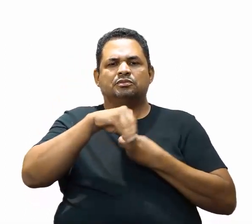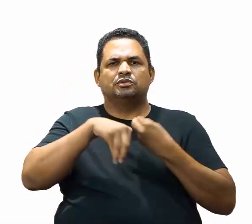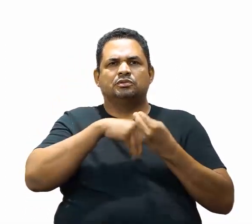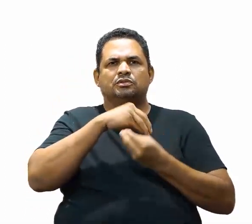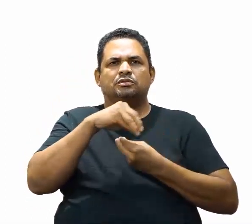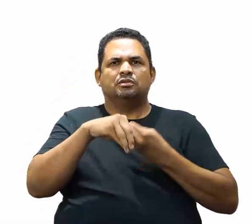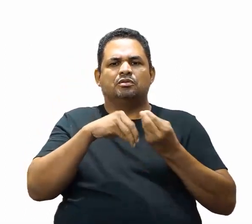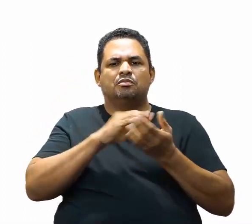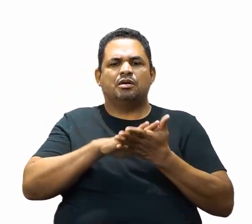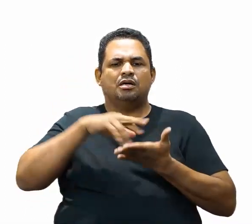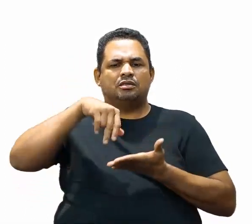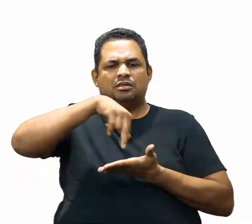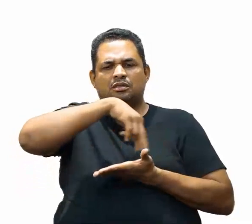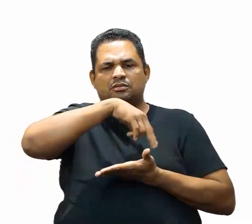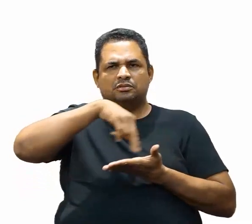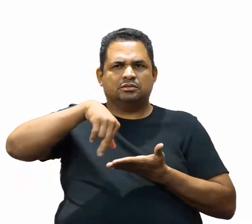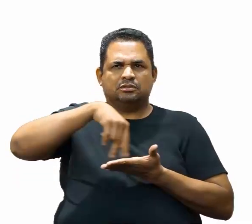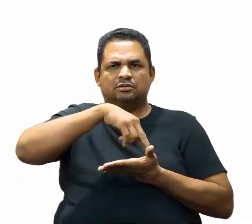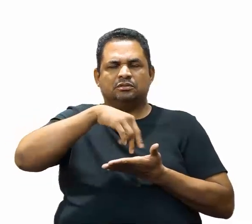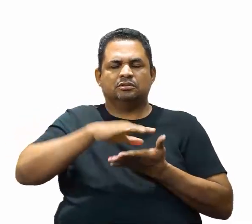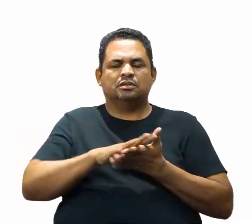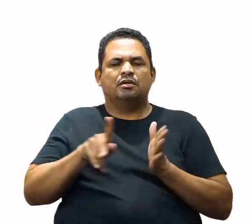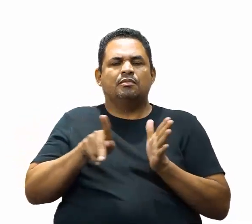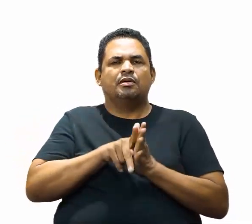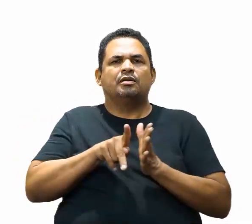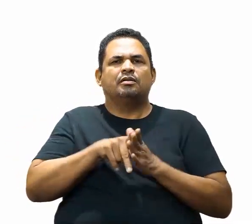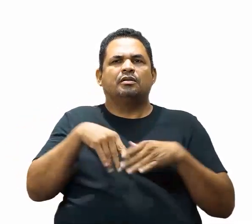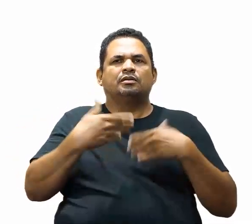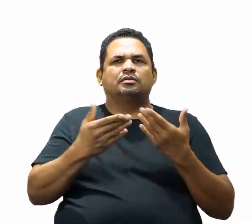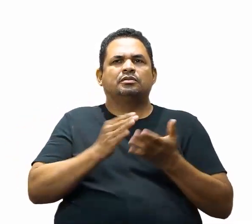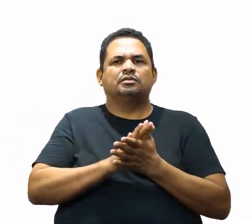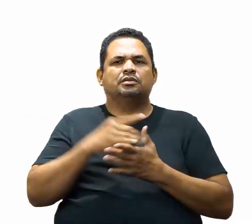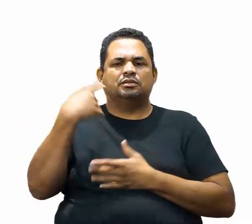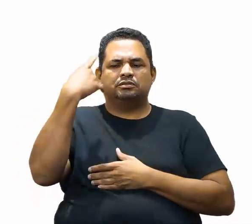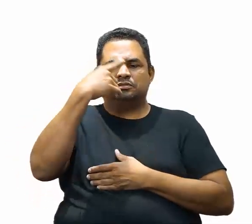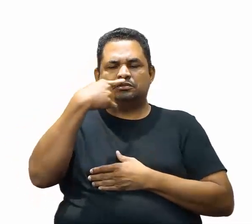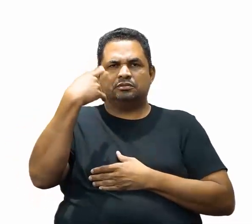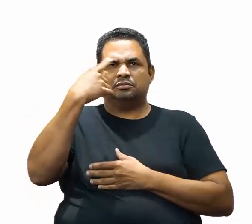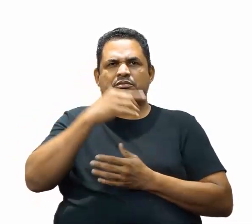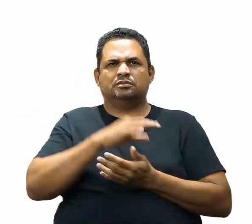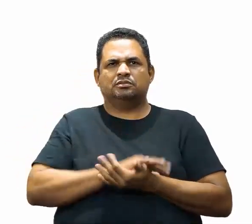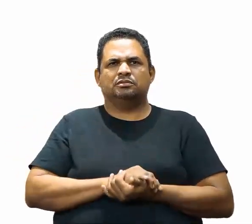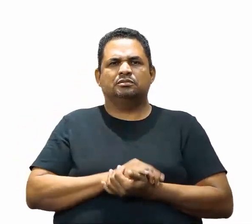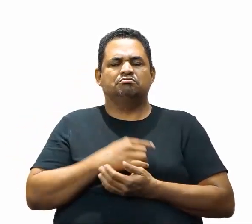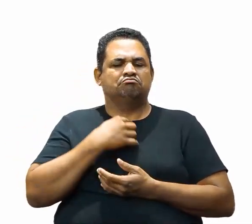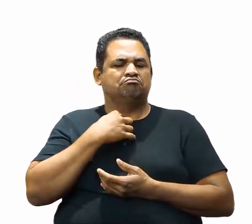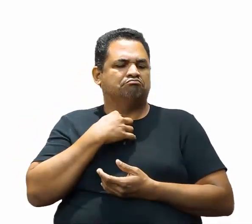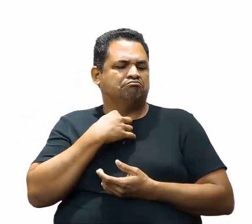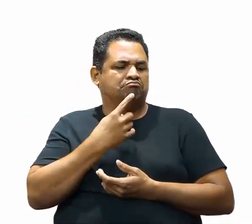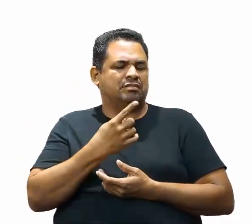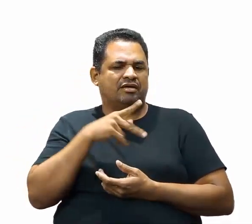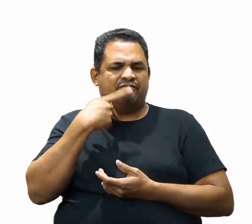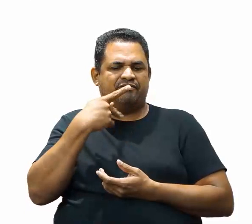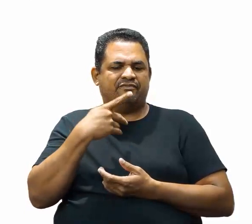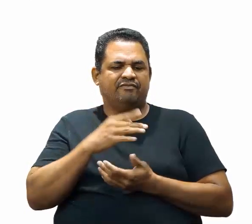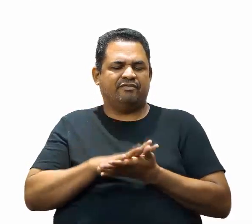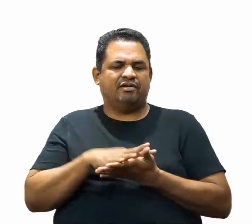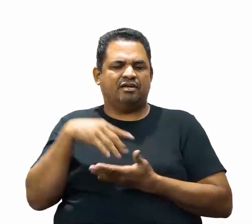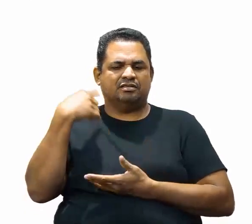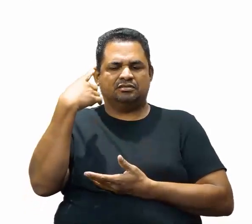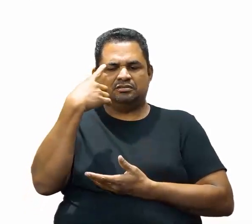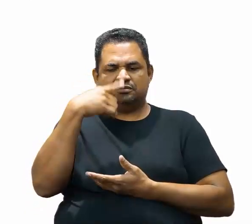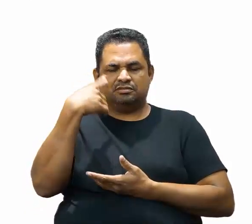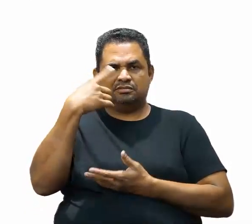dança. É um tipo de dança típica própria da Espanha. É impossível falar de Espanha e não ver logo